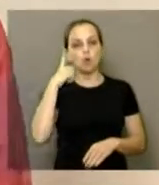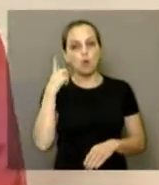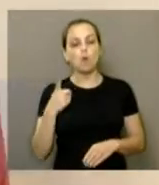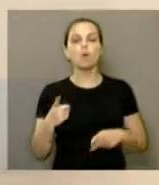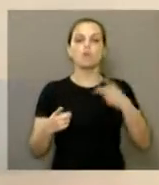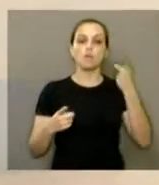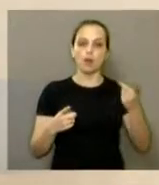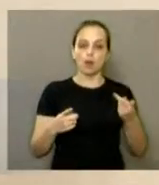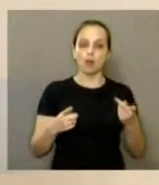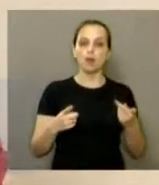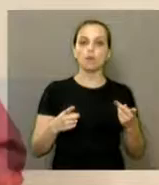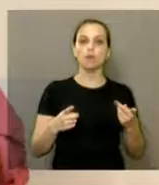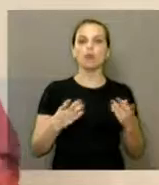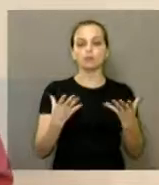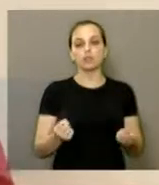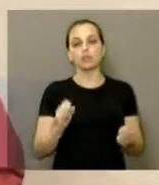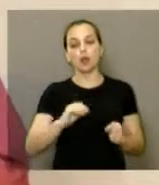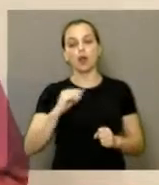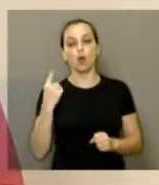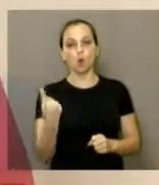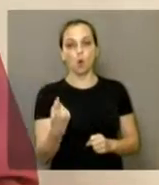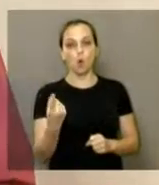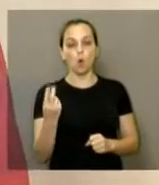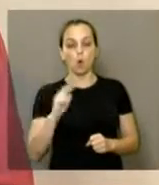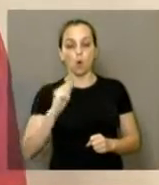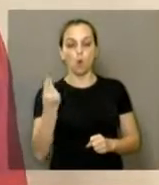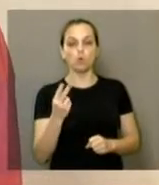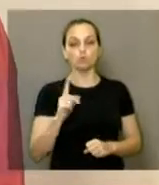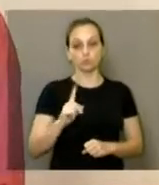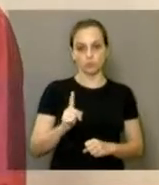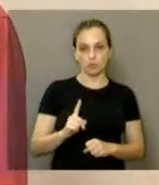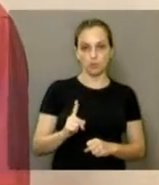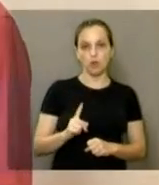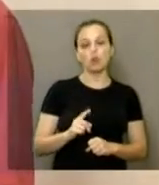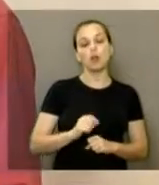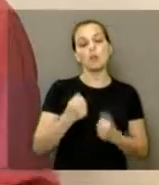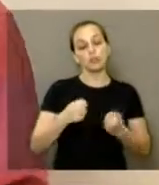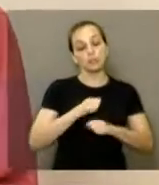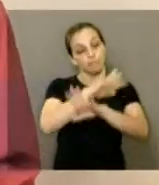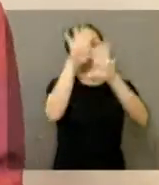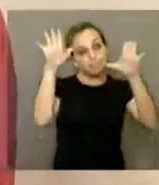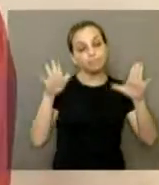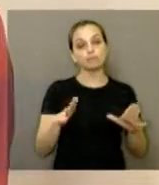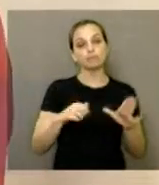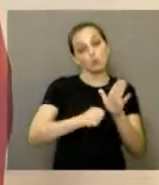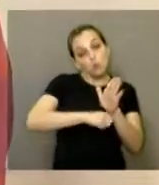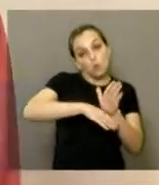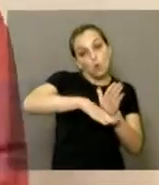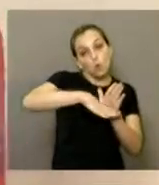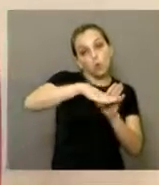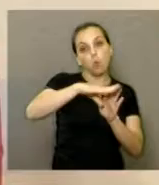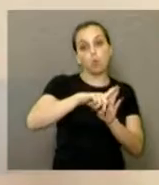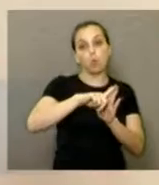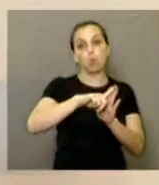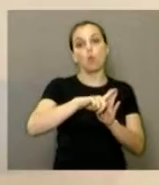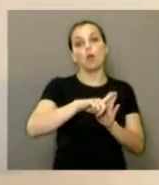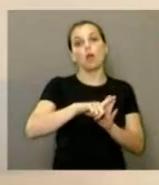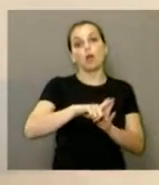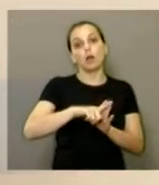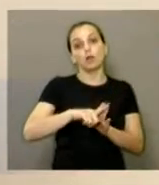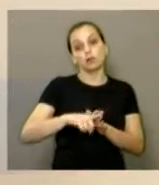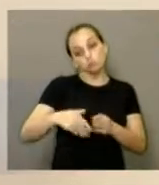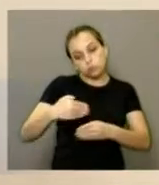diferir ou indiferir. Mas o que tem que ficar claro aqui, que esses aumentos